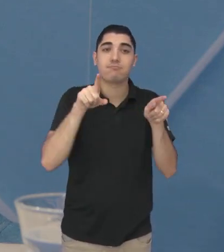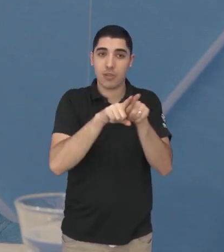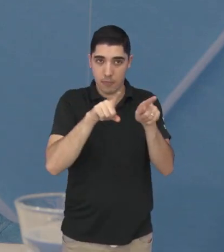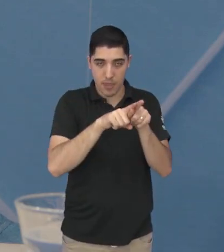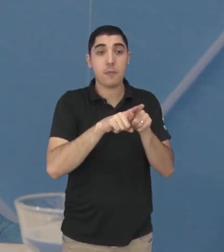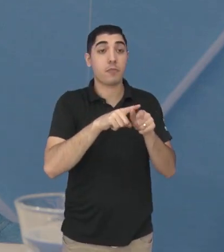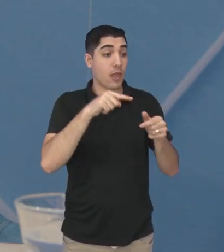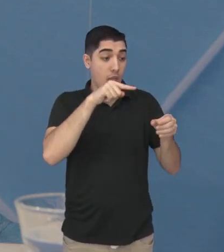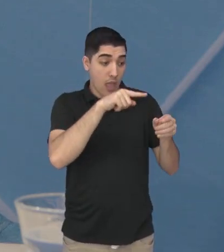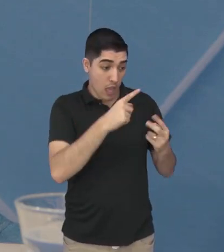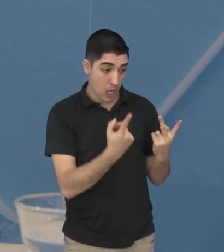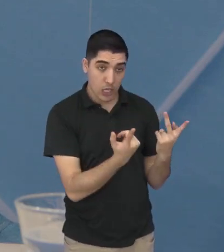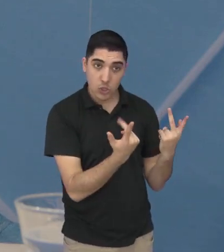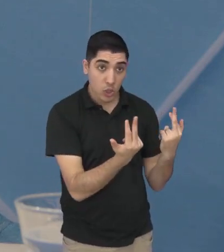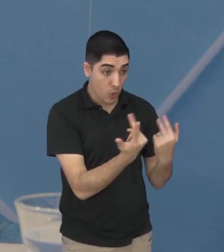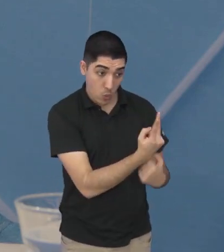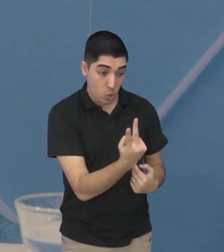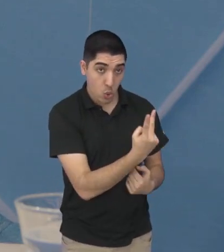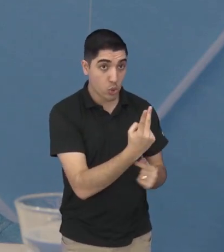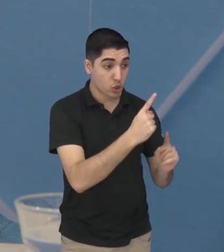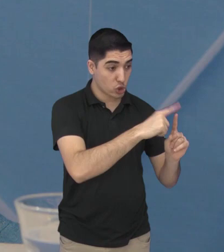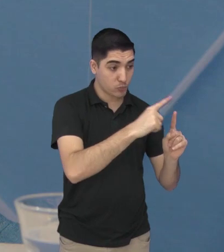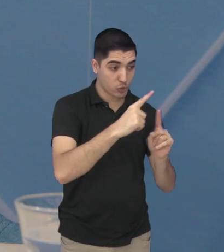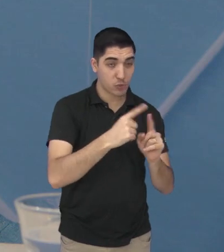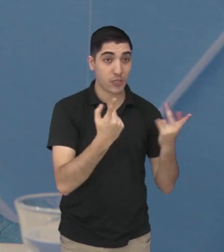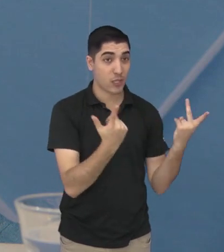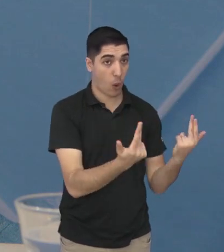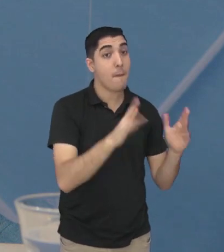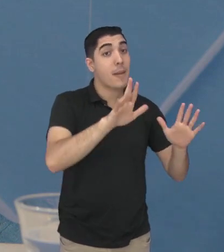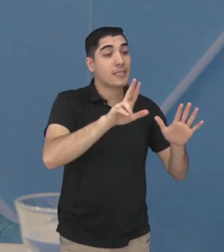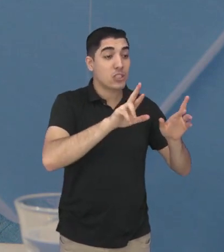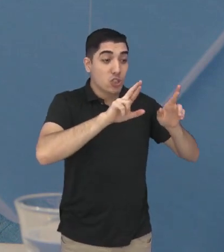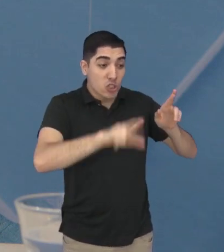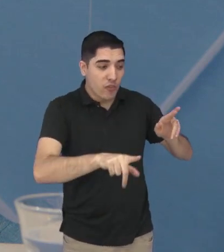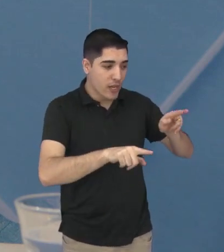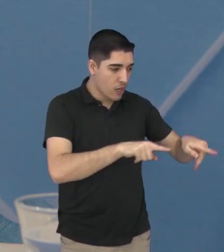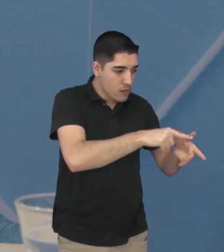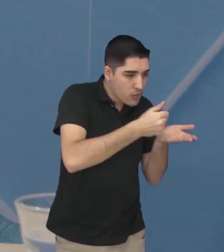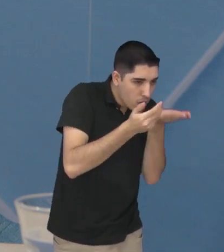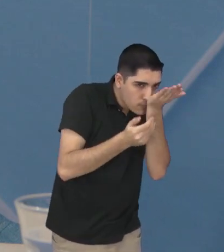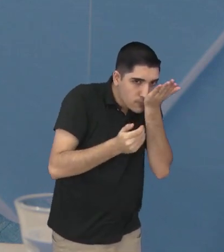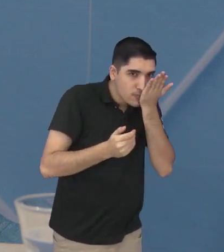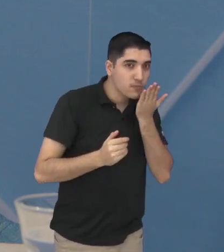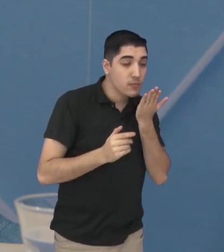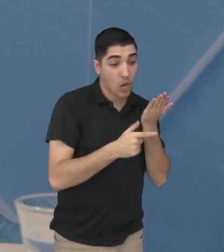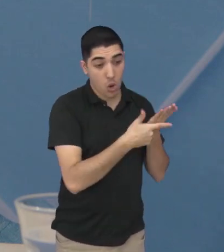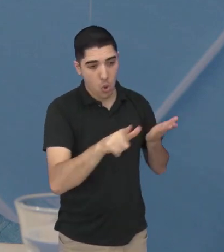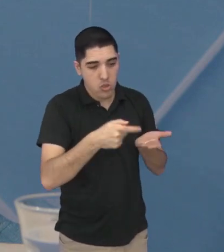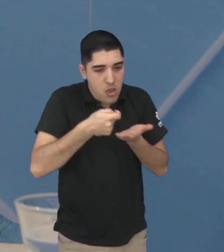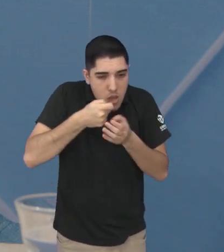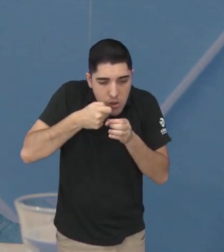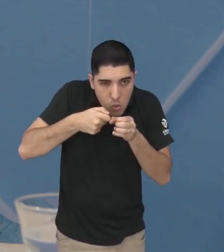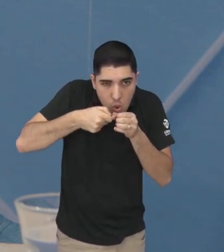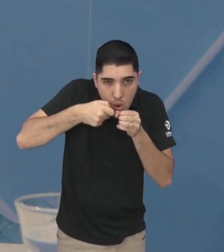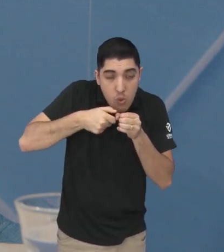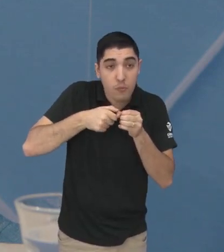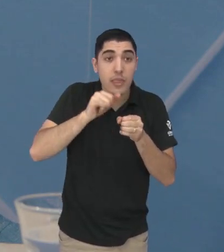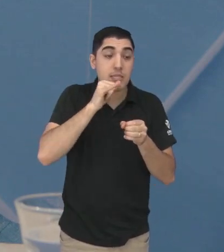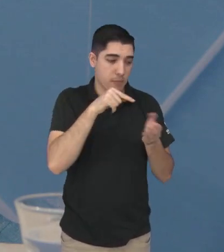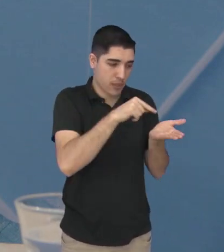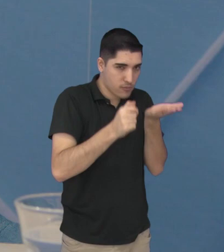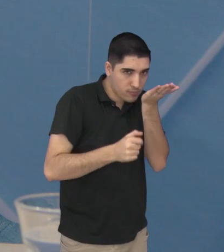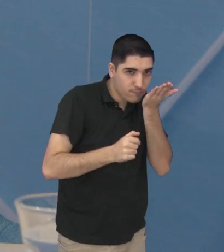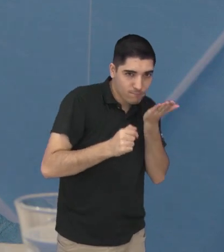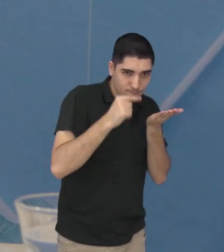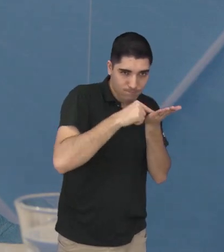eles são o mesmo tipo de droga, só que a administração é de forma diferente e com uma potencialização. Então, por exemplo, a cocaína, ela